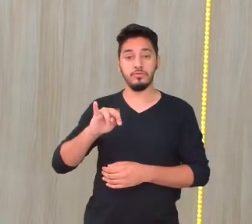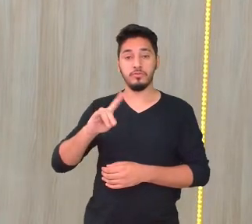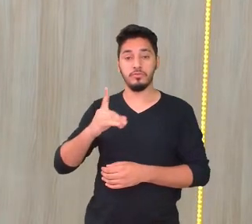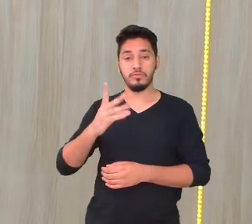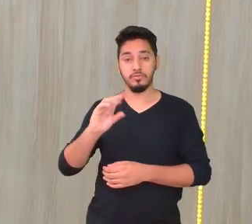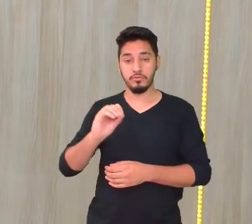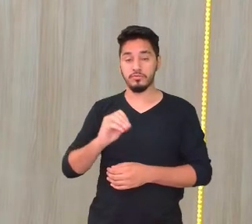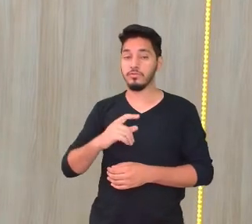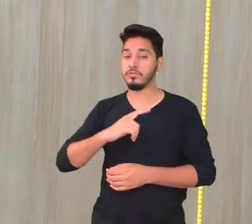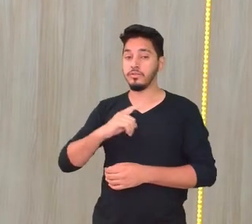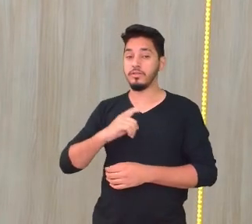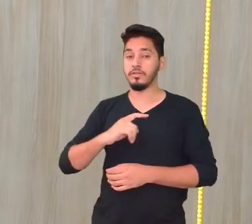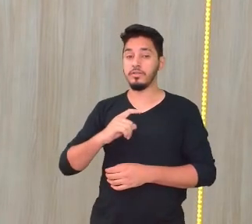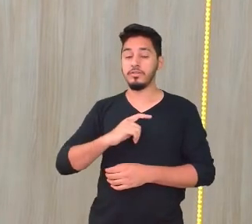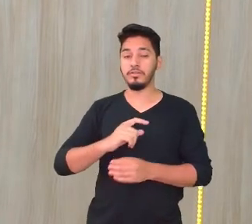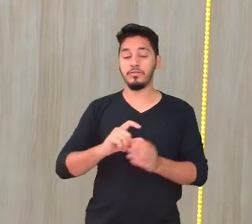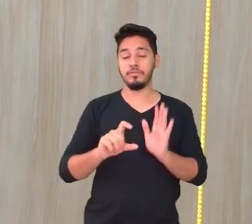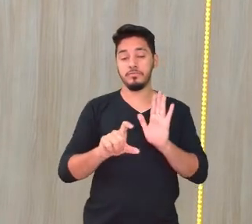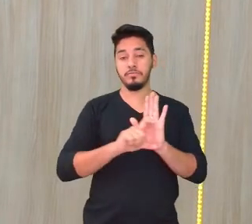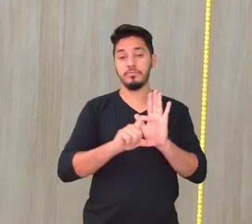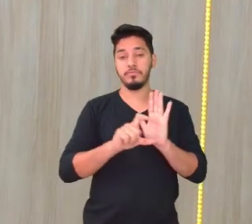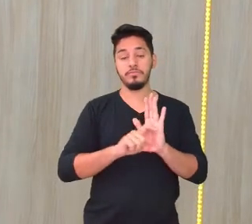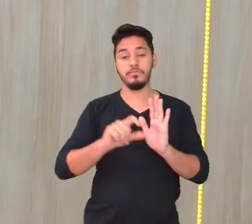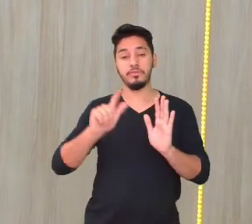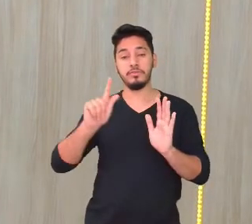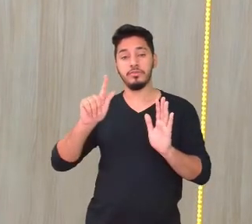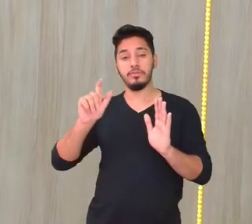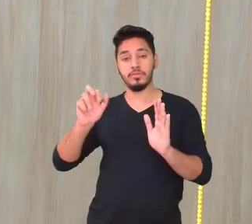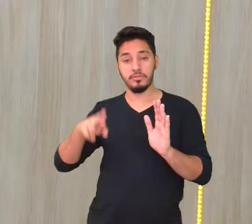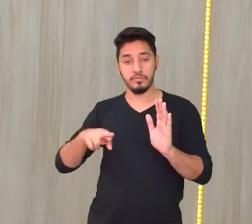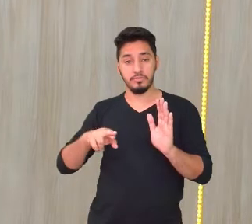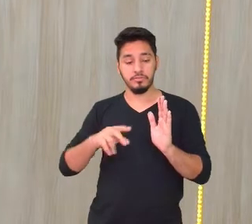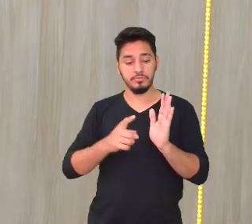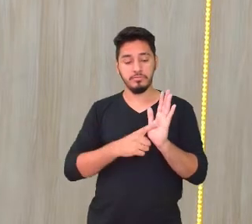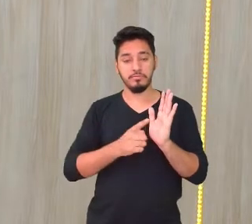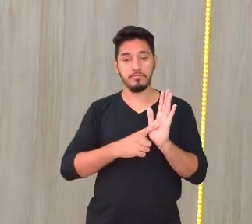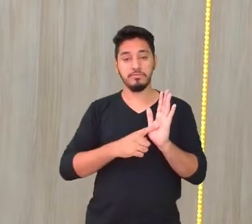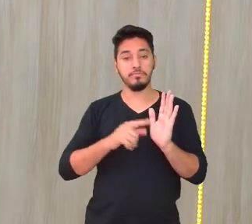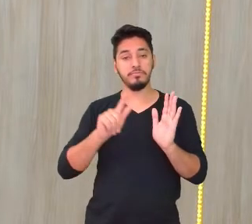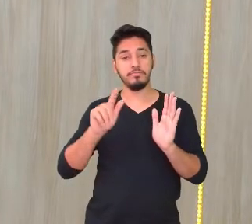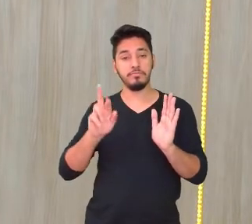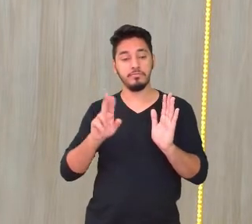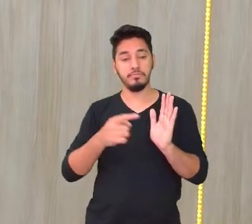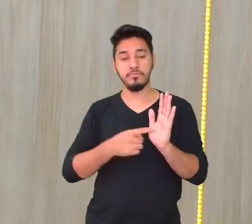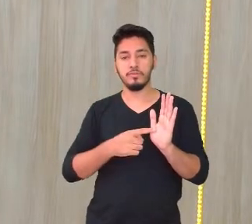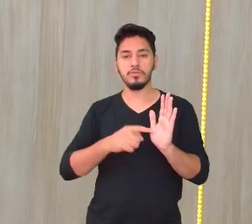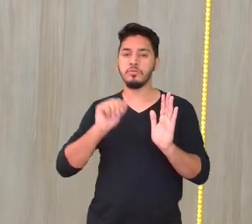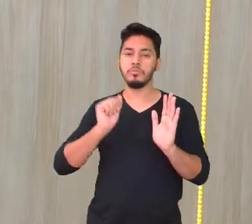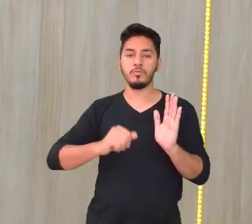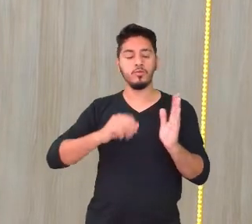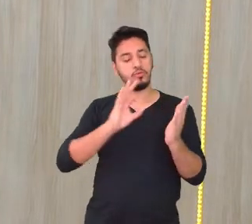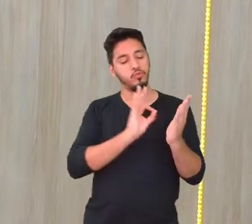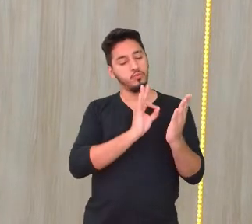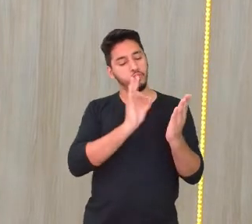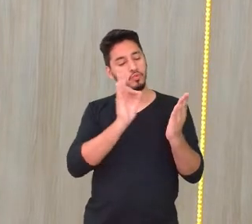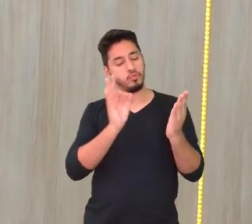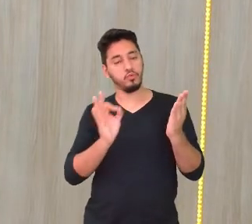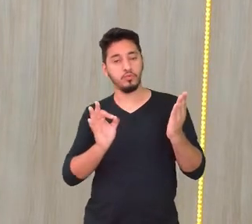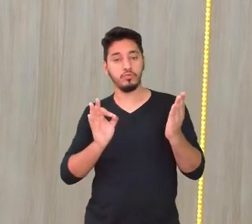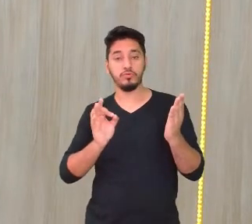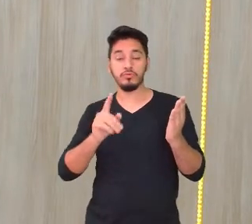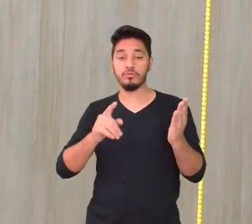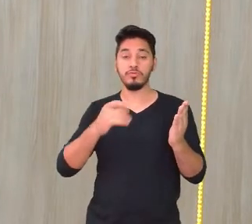QR Codes aí, aponta o celular para o QR Code, baixa o aplicativo do Educa Recife, assiste a sua aula com a